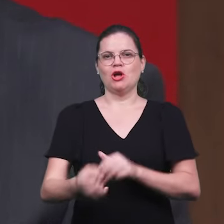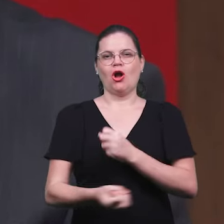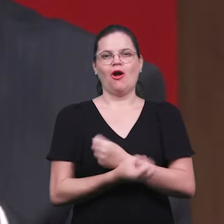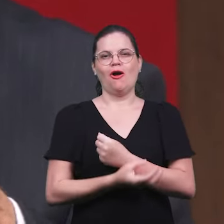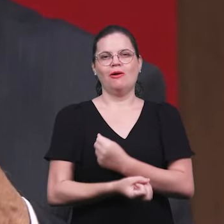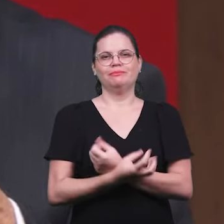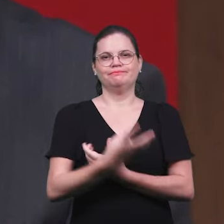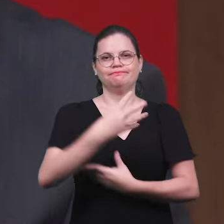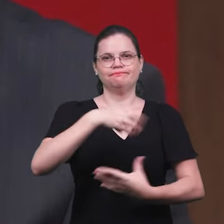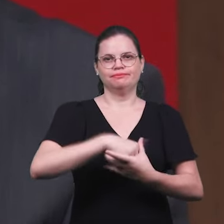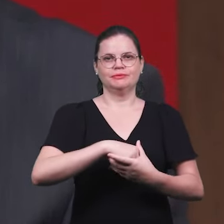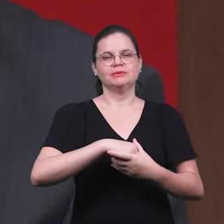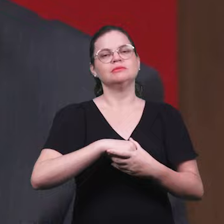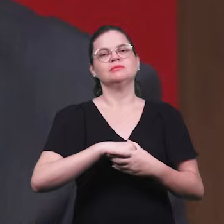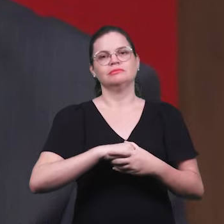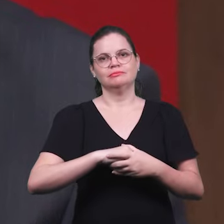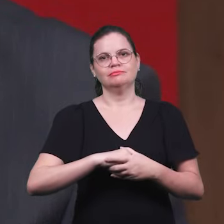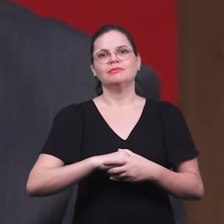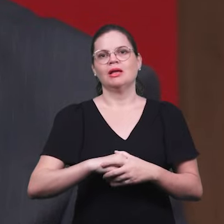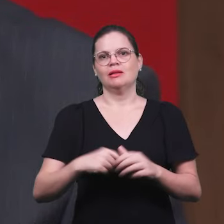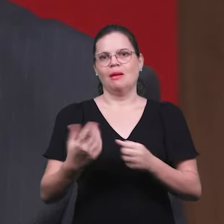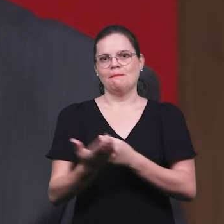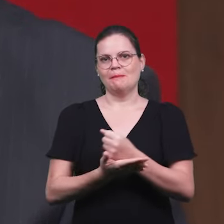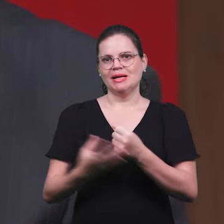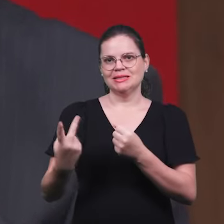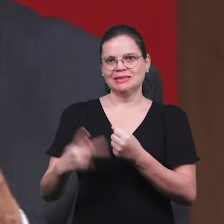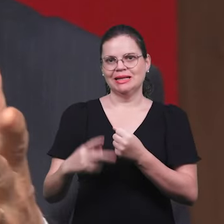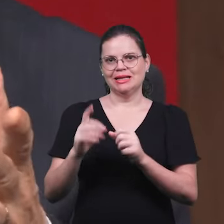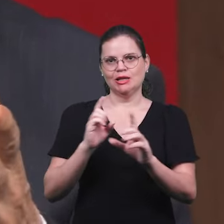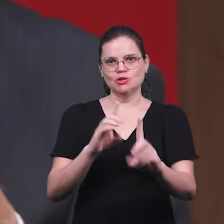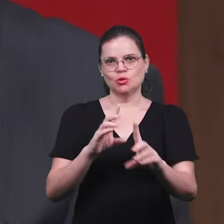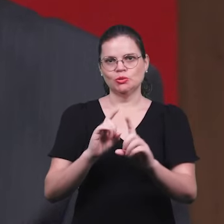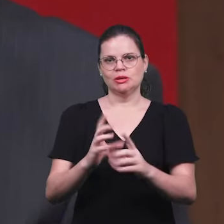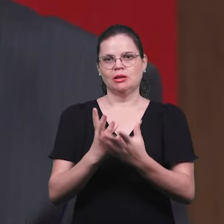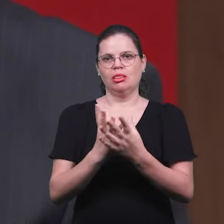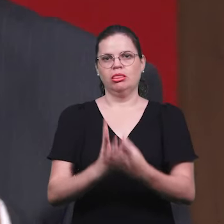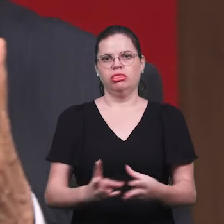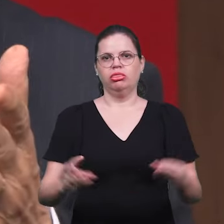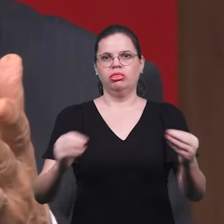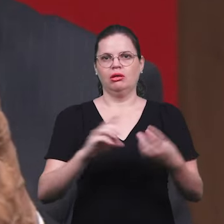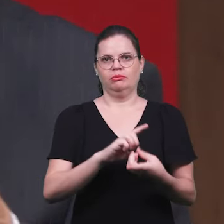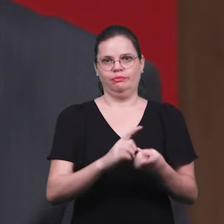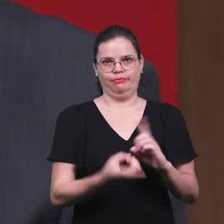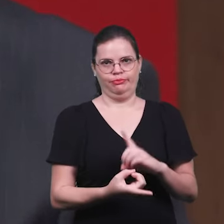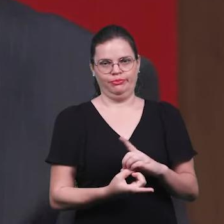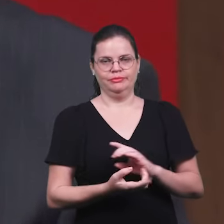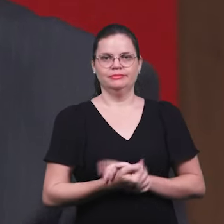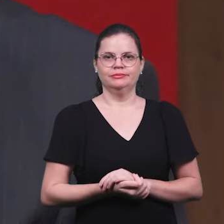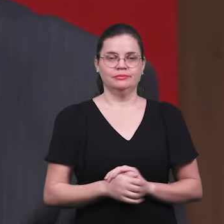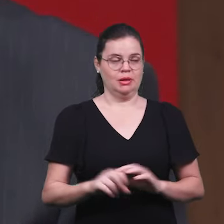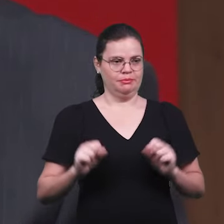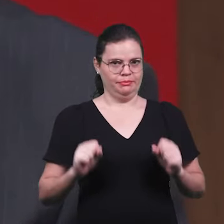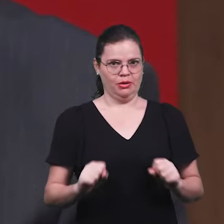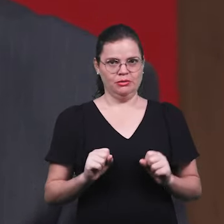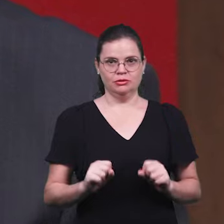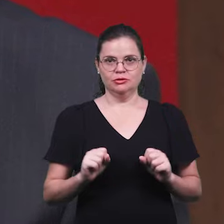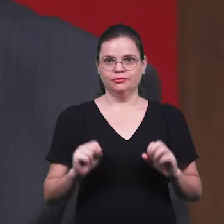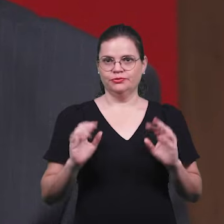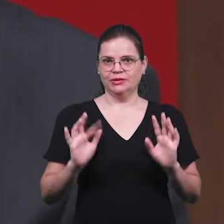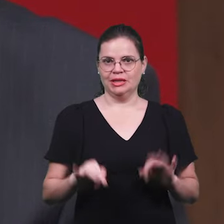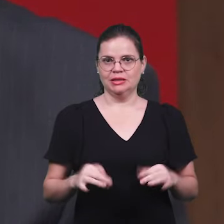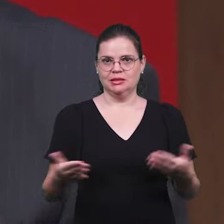corrupção dos seus princípios. Acho que a gente podemos encerrar